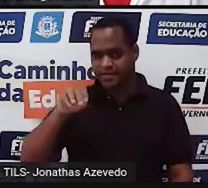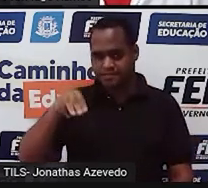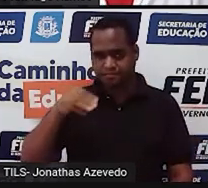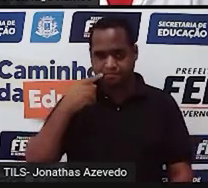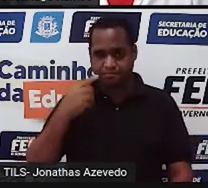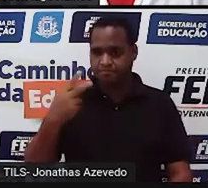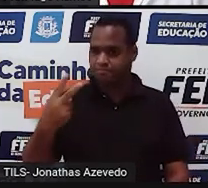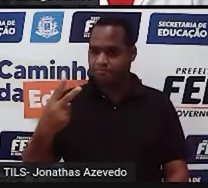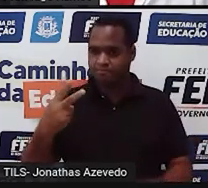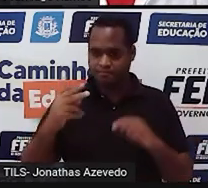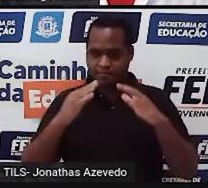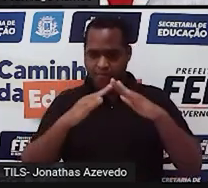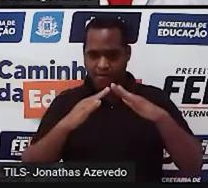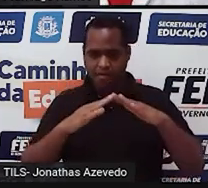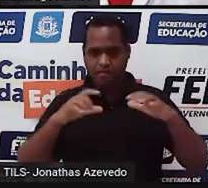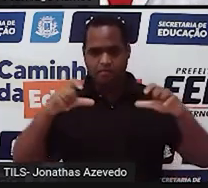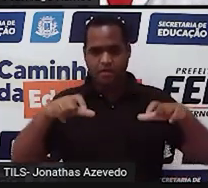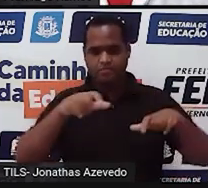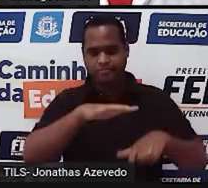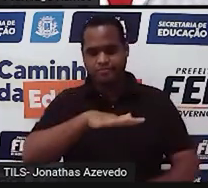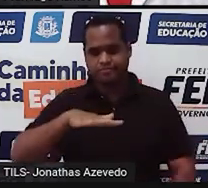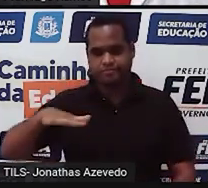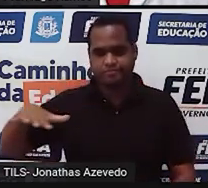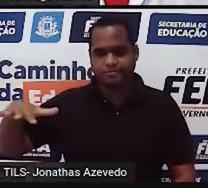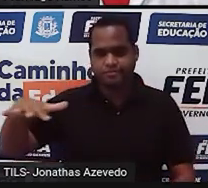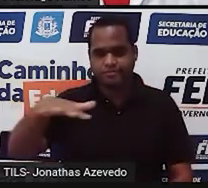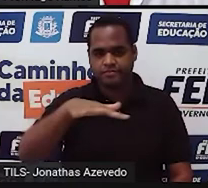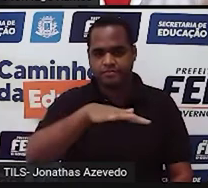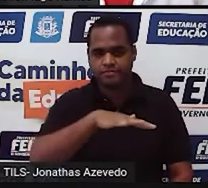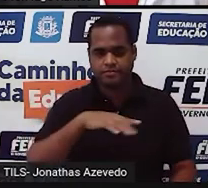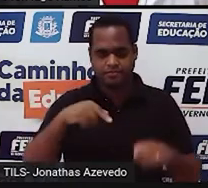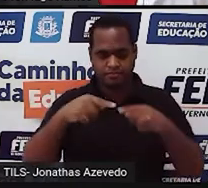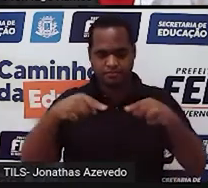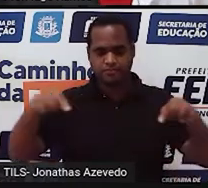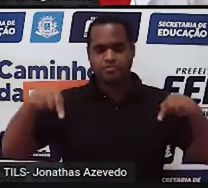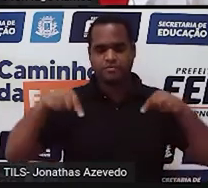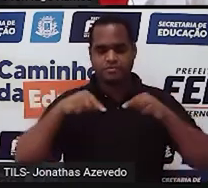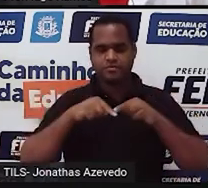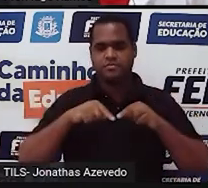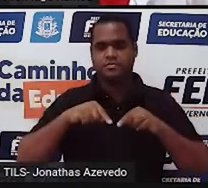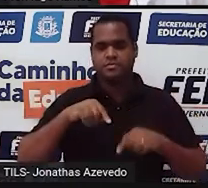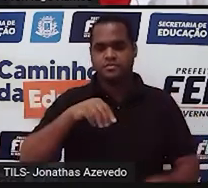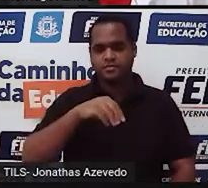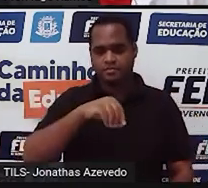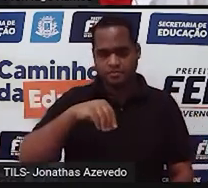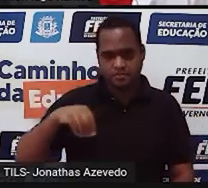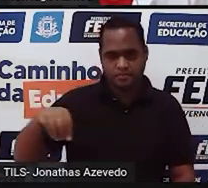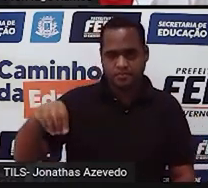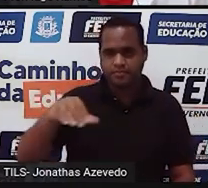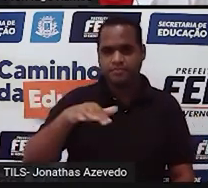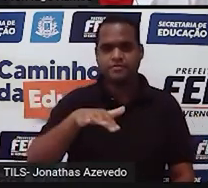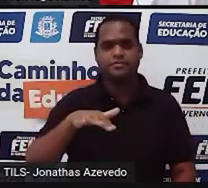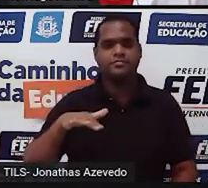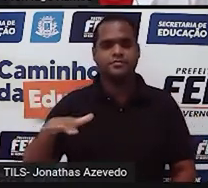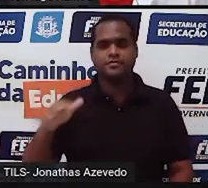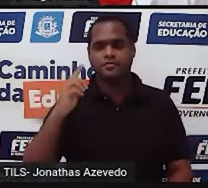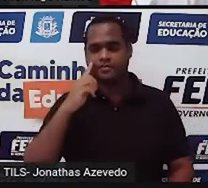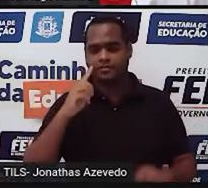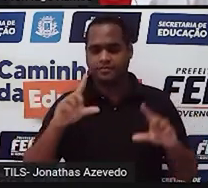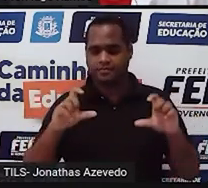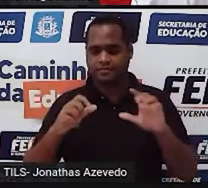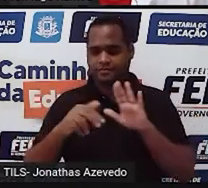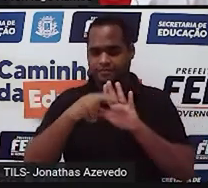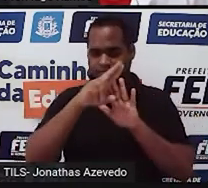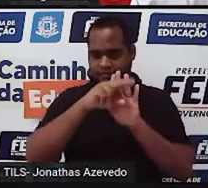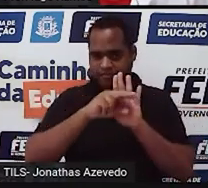casas construídas em um terreno plano tá E aqui na imagem olha só tá